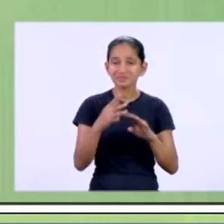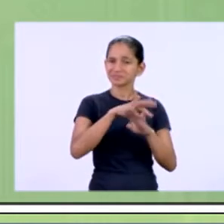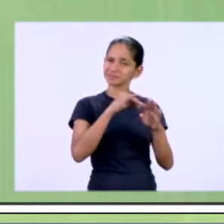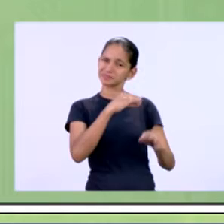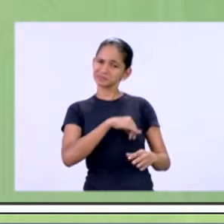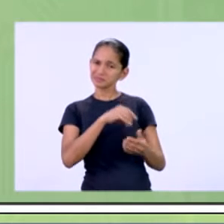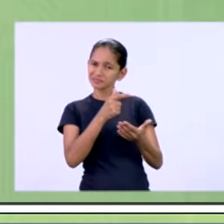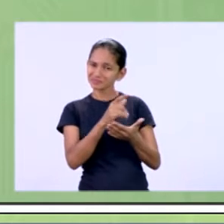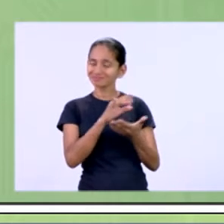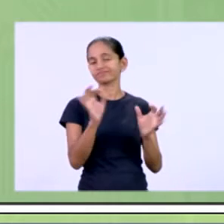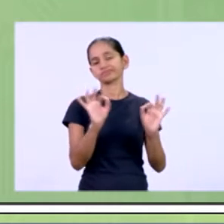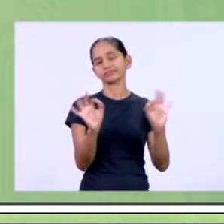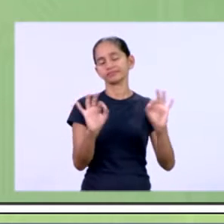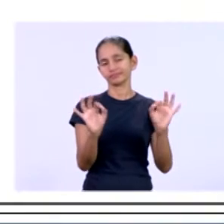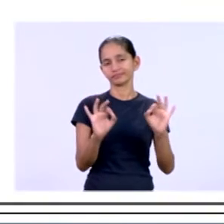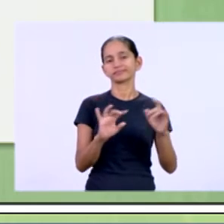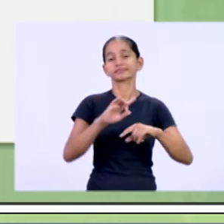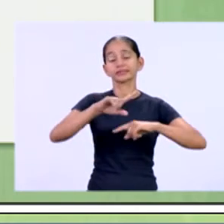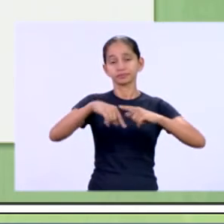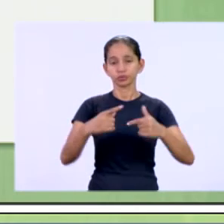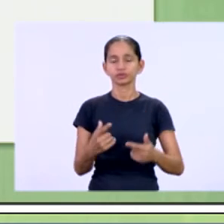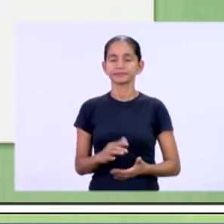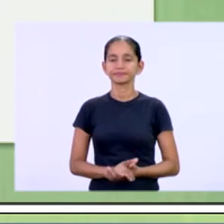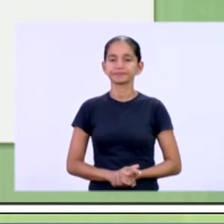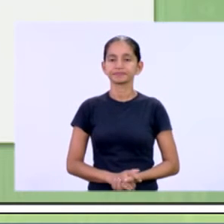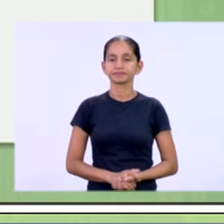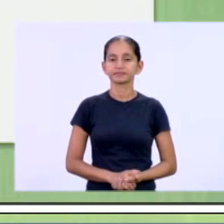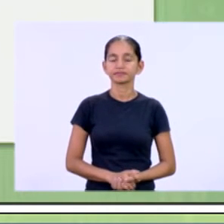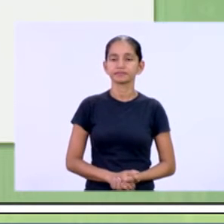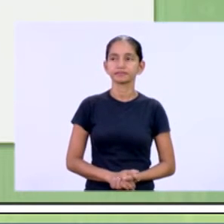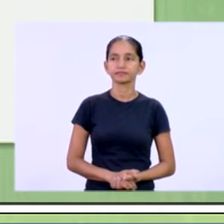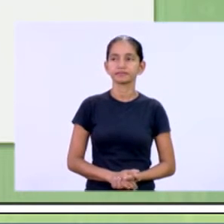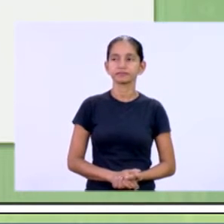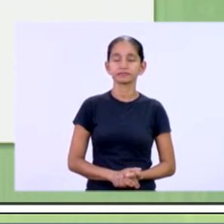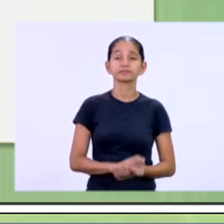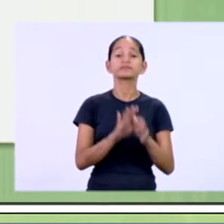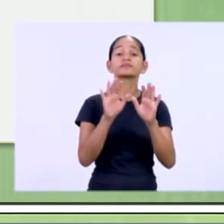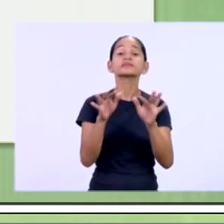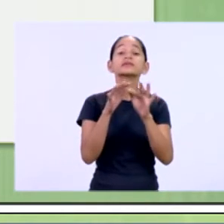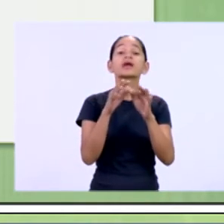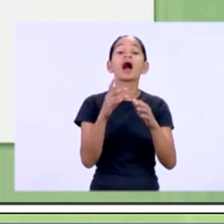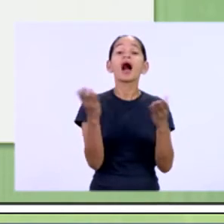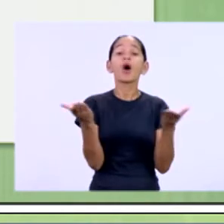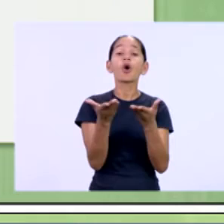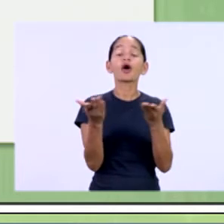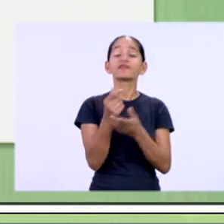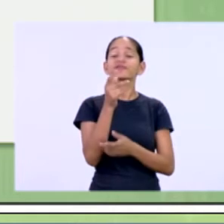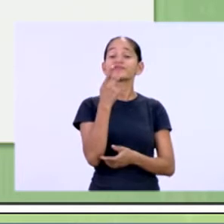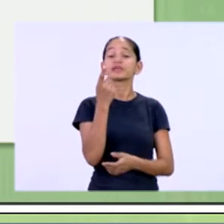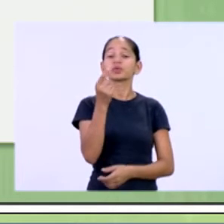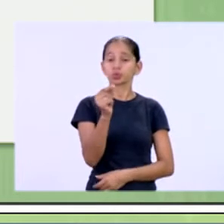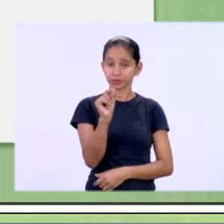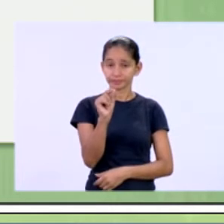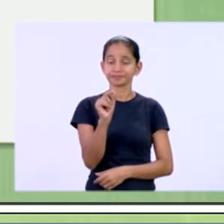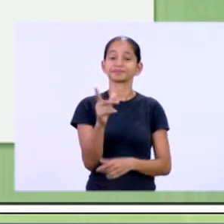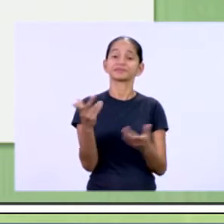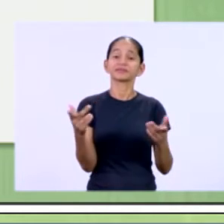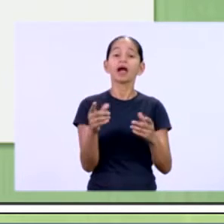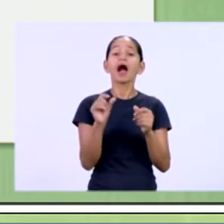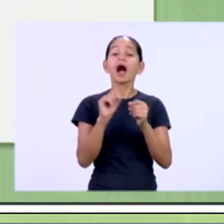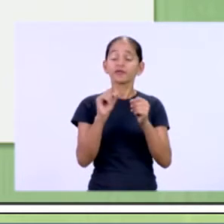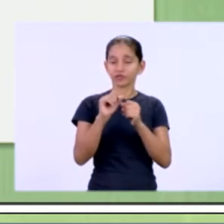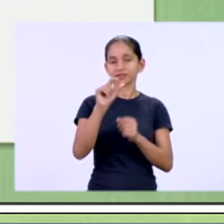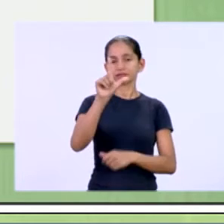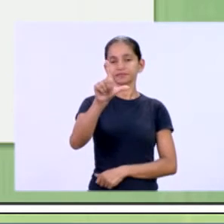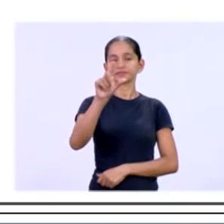paga. Beleza? Seguindo. Então, nós já falamos sobre o Simples Nacional. Agora nós temos que falar um pouquinho sobre o lucro presumido e